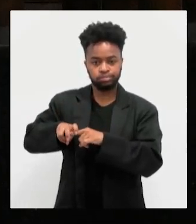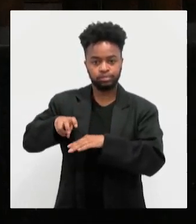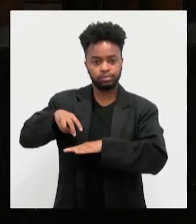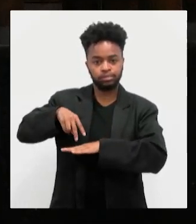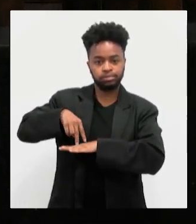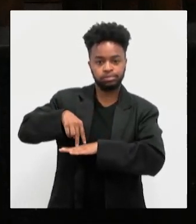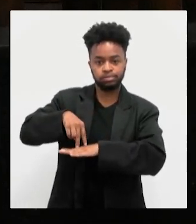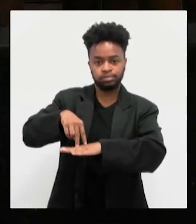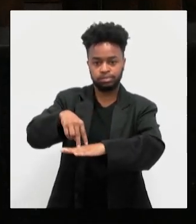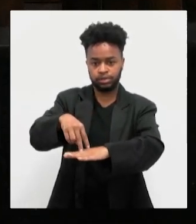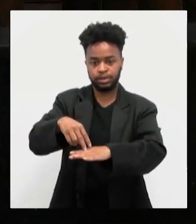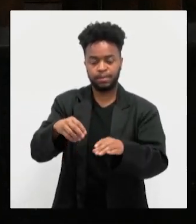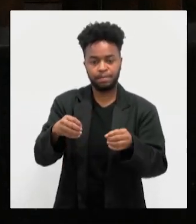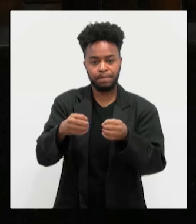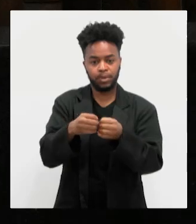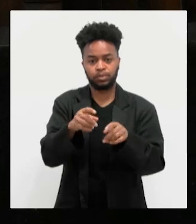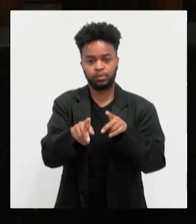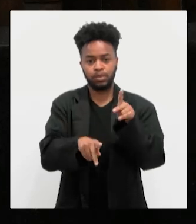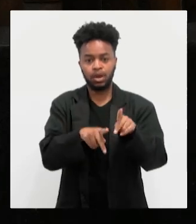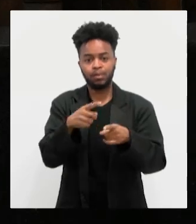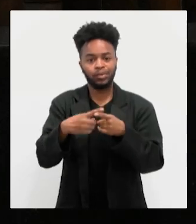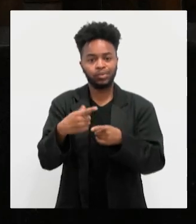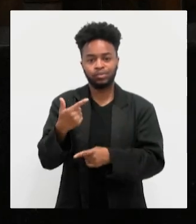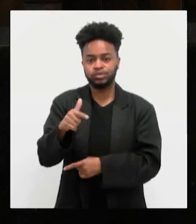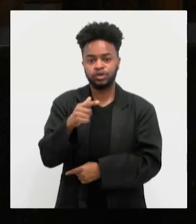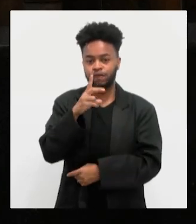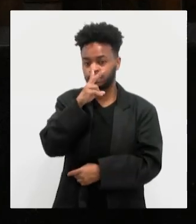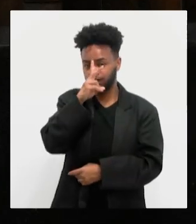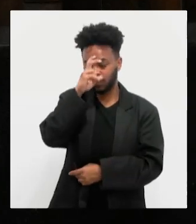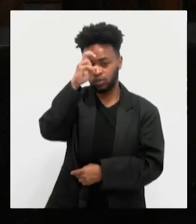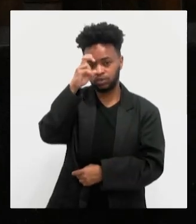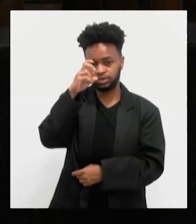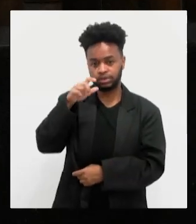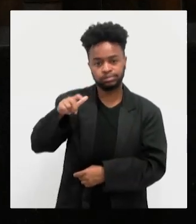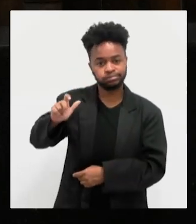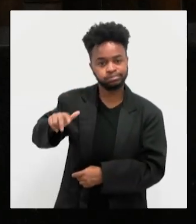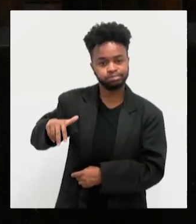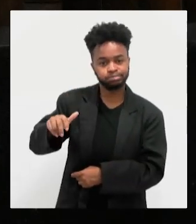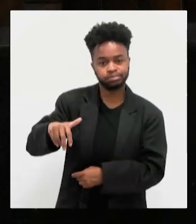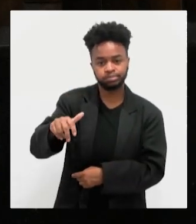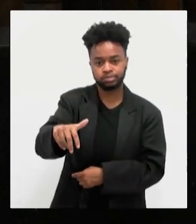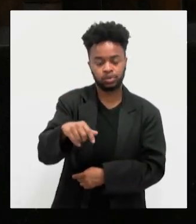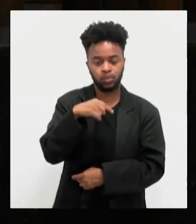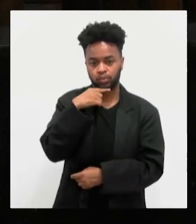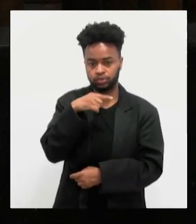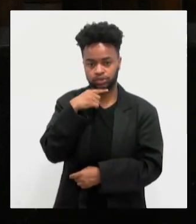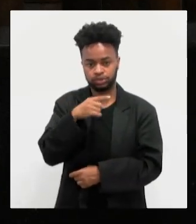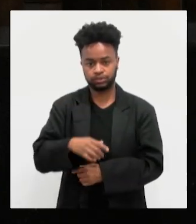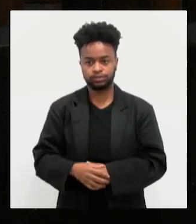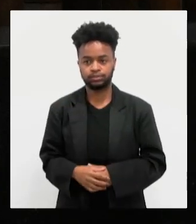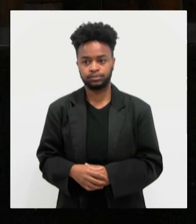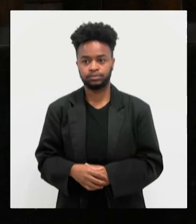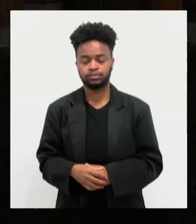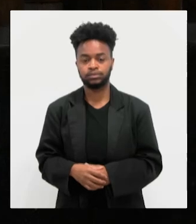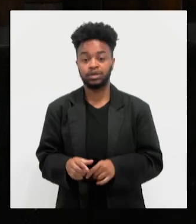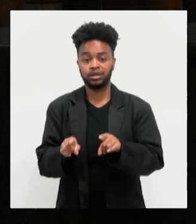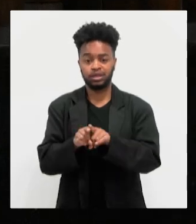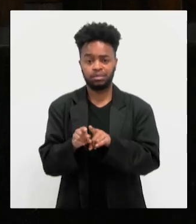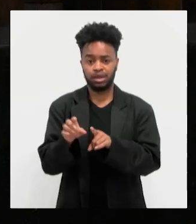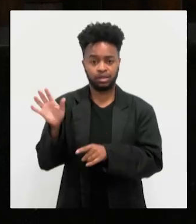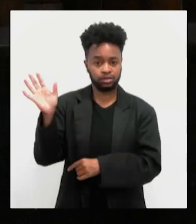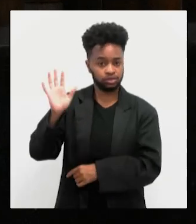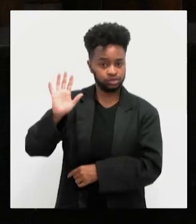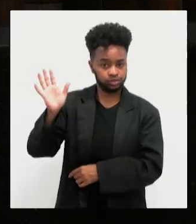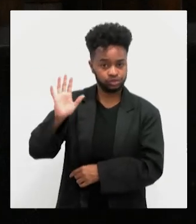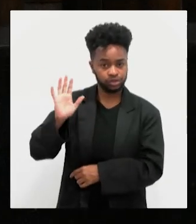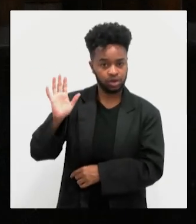povo, já que nem mais forças ele tinha para se locomover. E até o aceno dele,